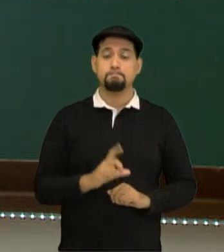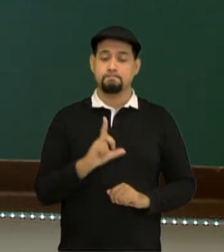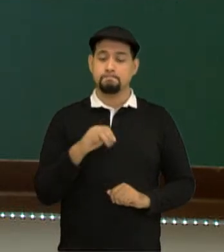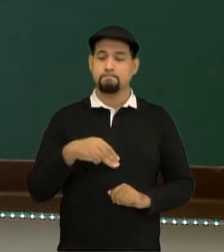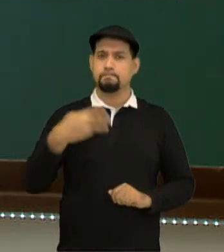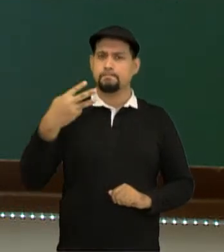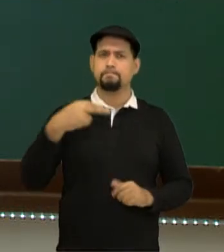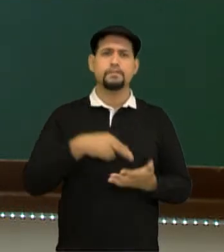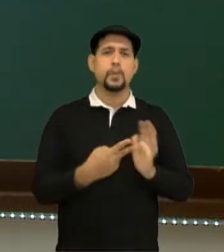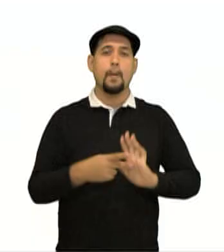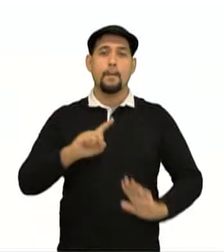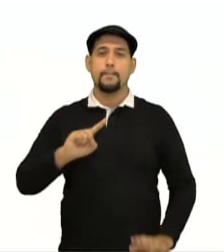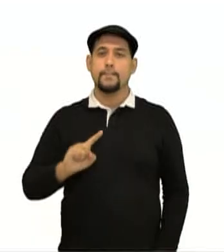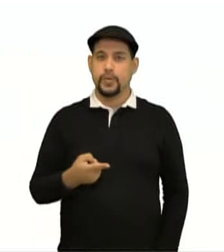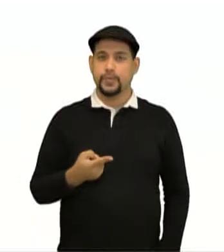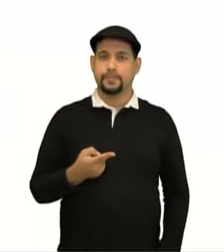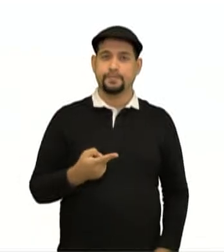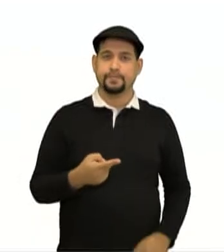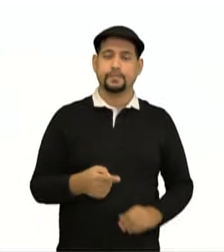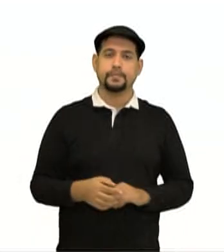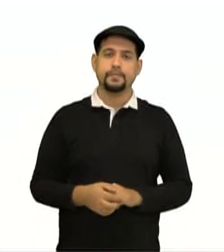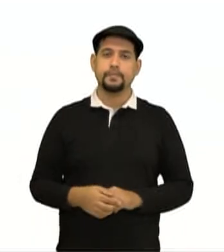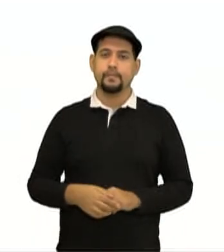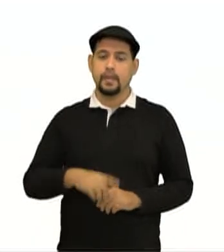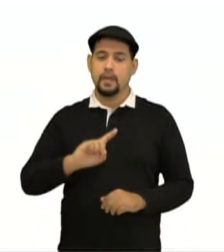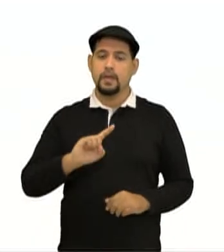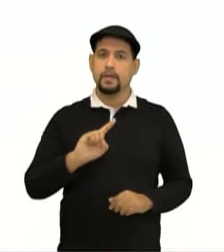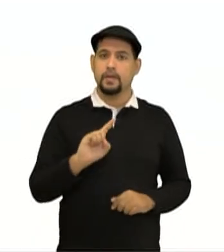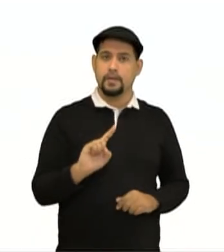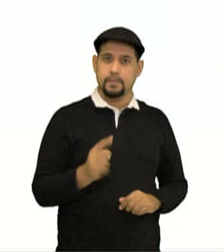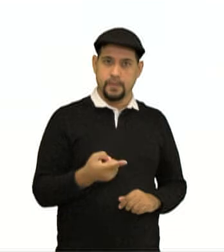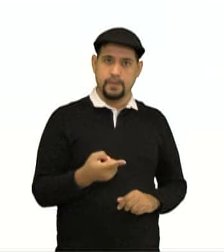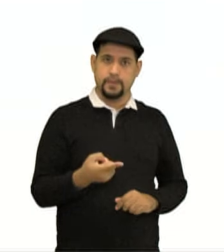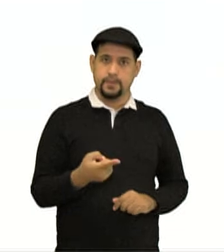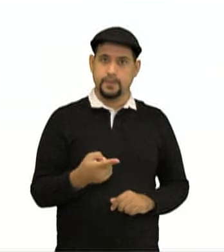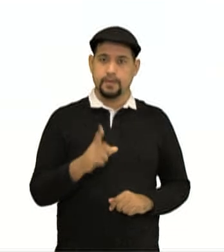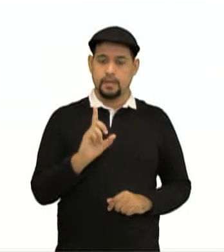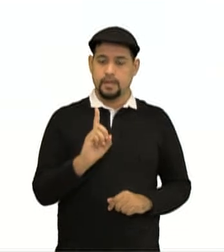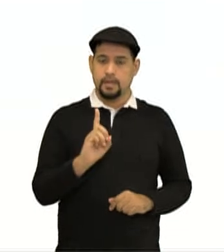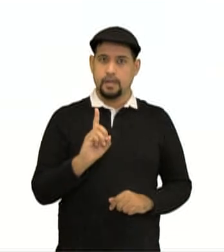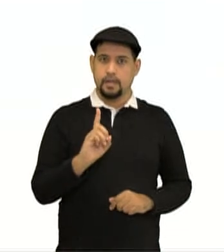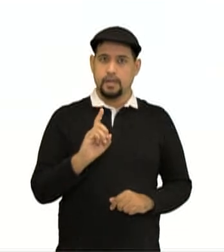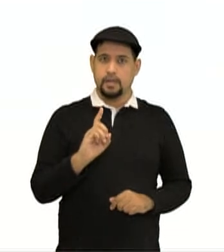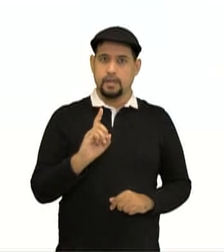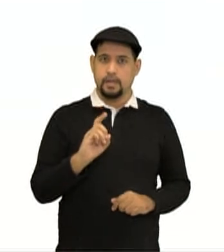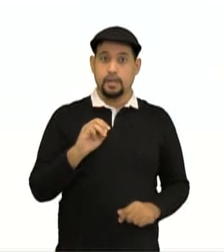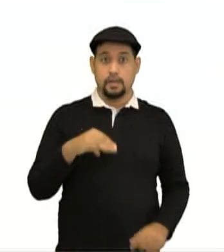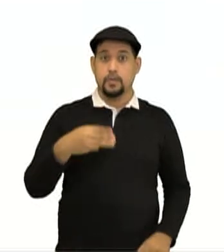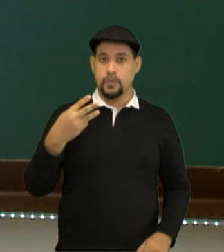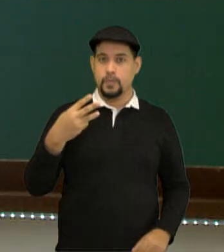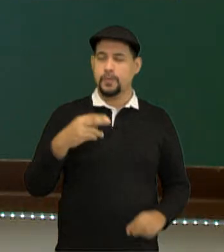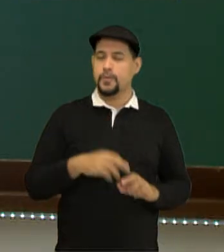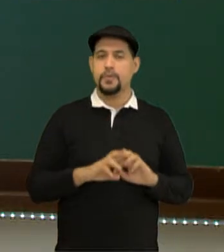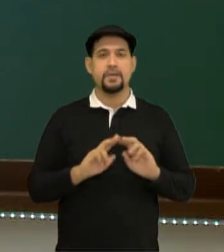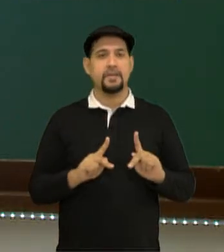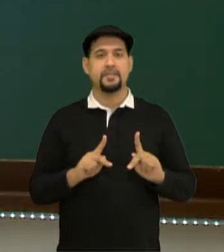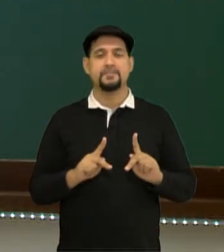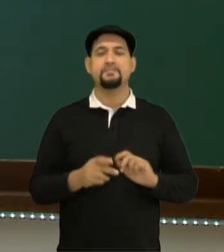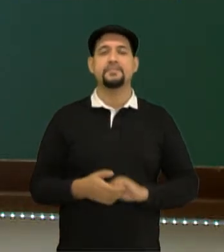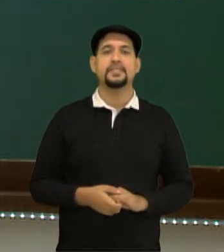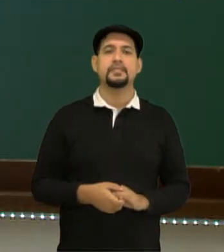seria 1000, no caso aqui, seria 1000 decímetro cúbico, que corresponde a 1 metro cúbico. Tranquilo,